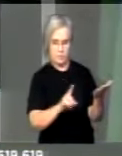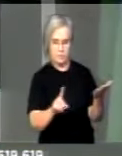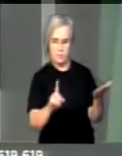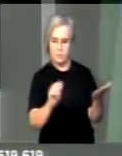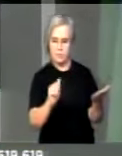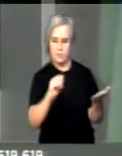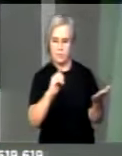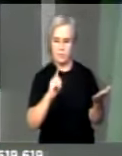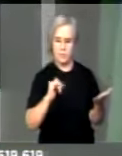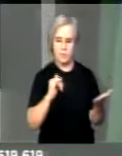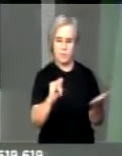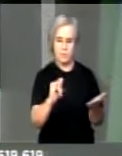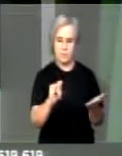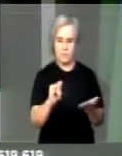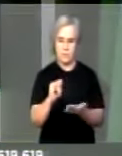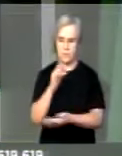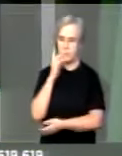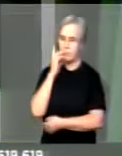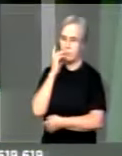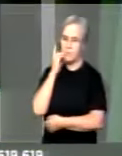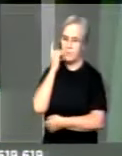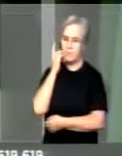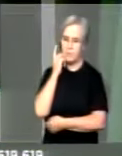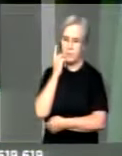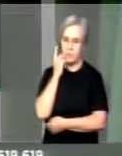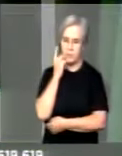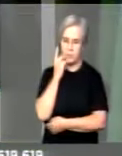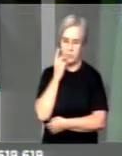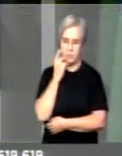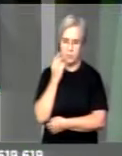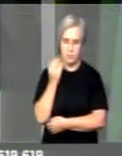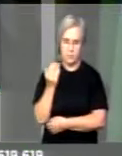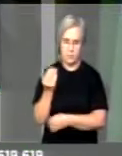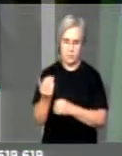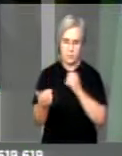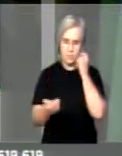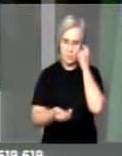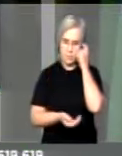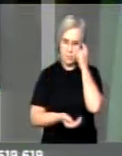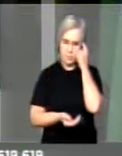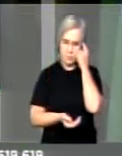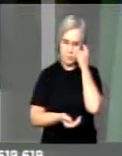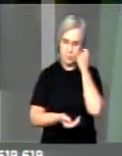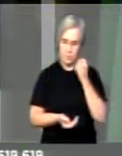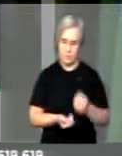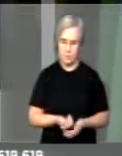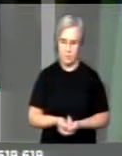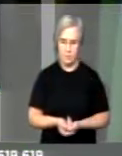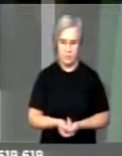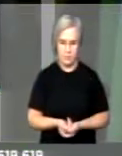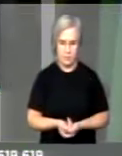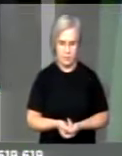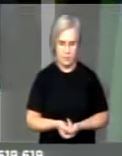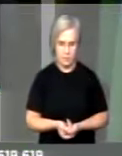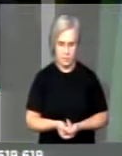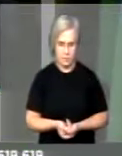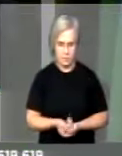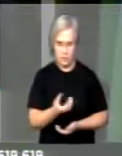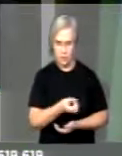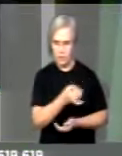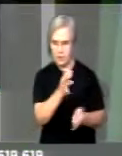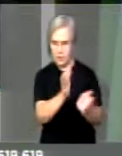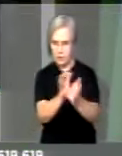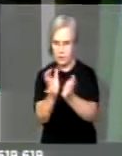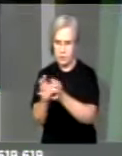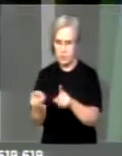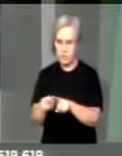sessão, deputado, tem muita ligação com o setor educacional e com outras áreas.